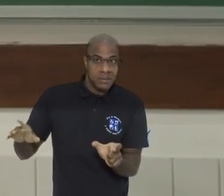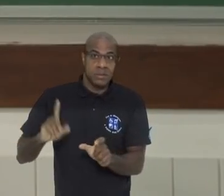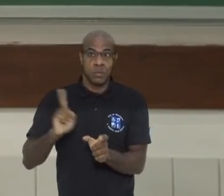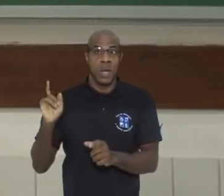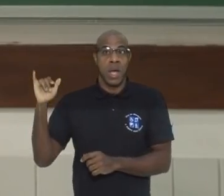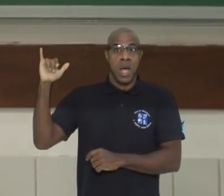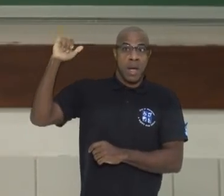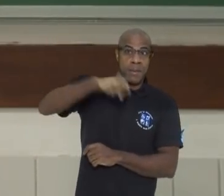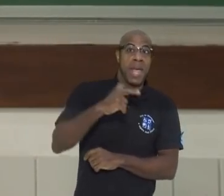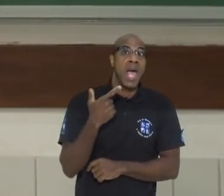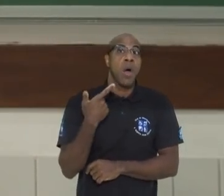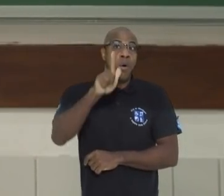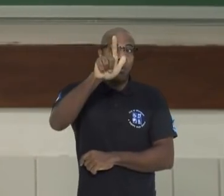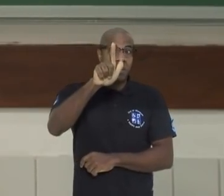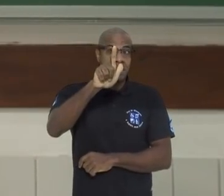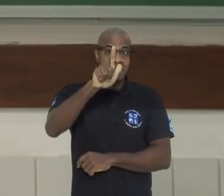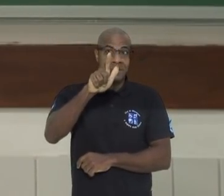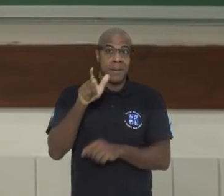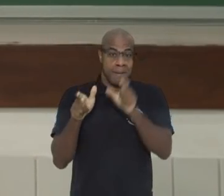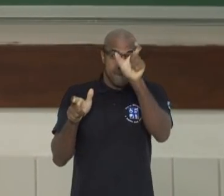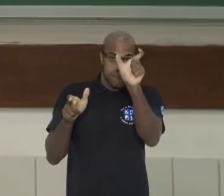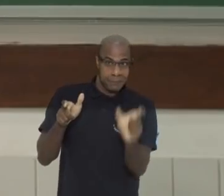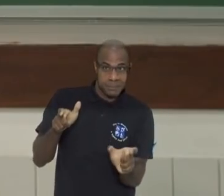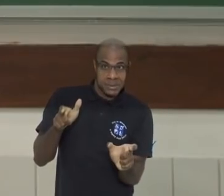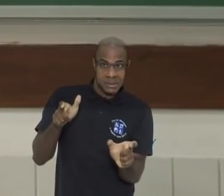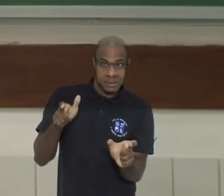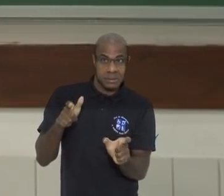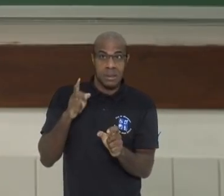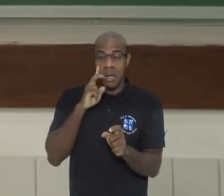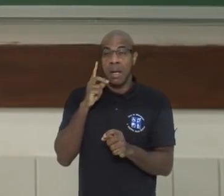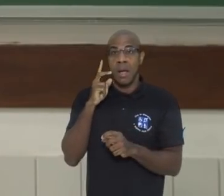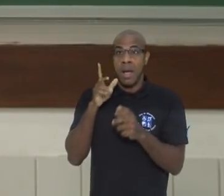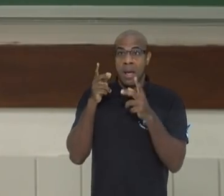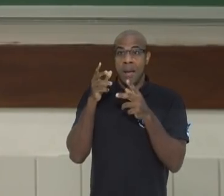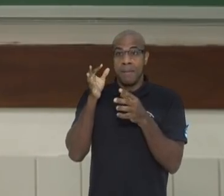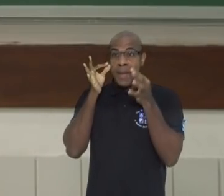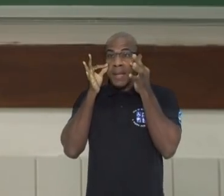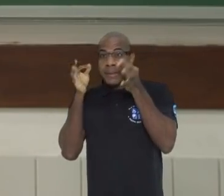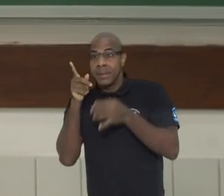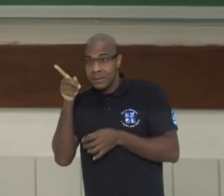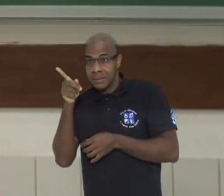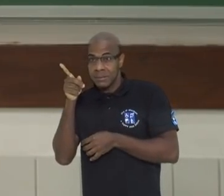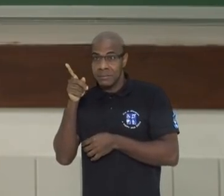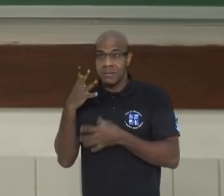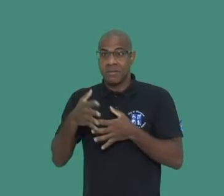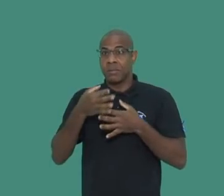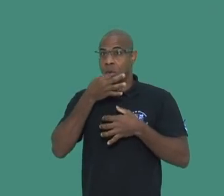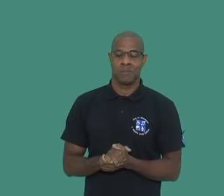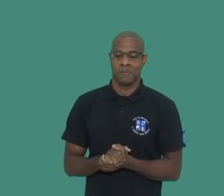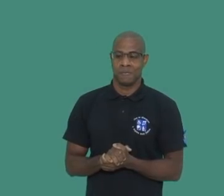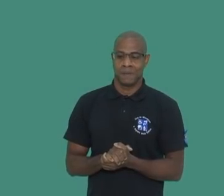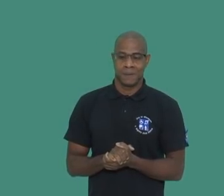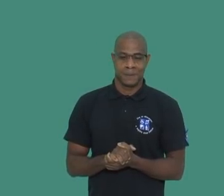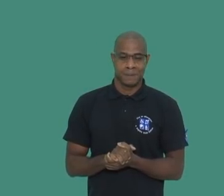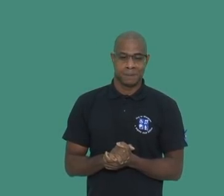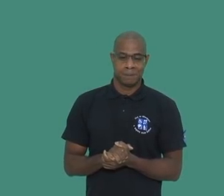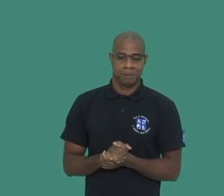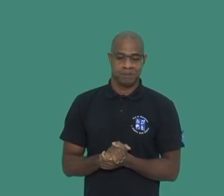é outra personagem. Prestem atenção que nós já vamos comentar sobre esse texto.